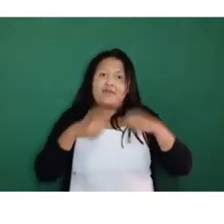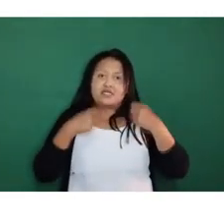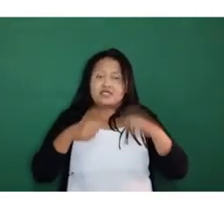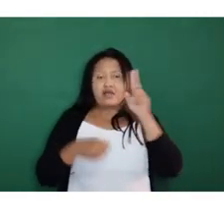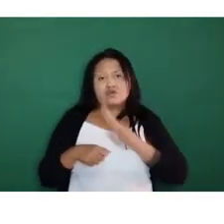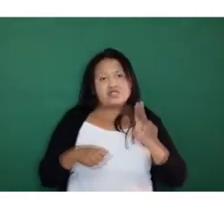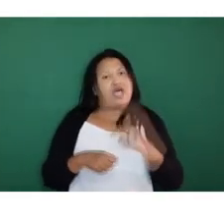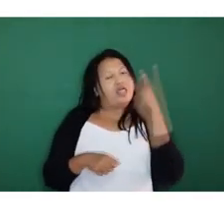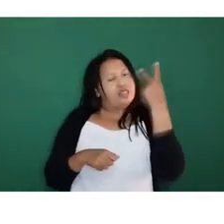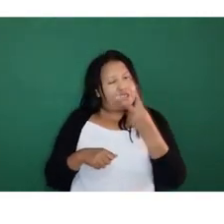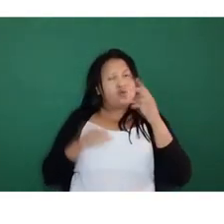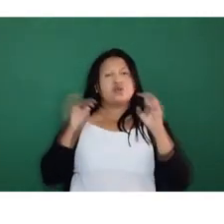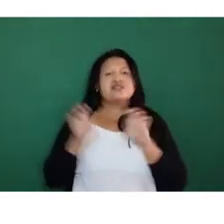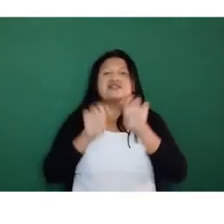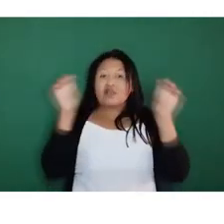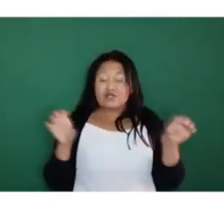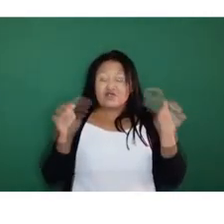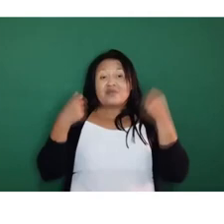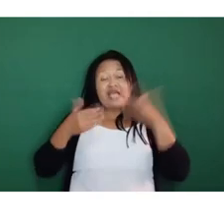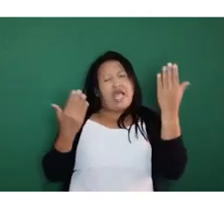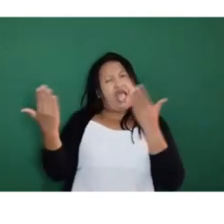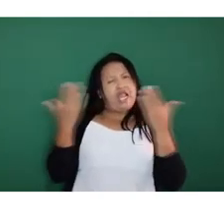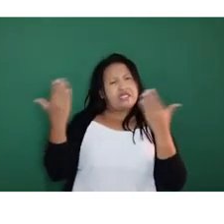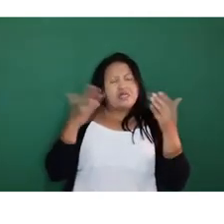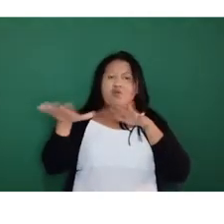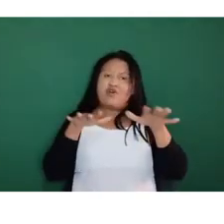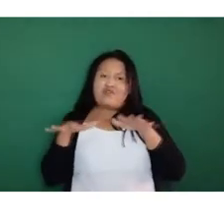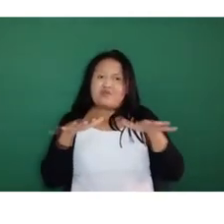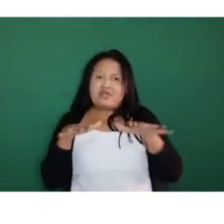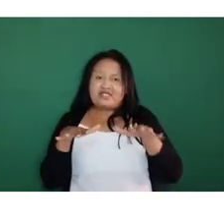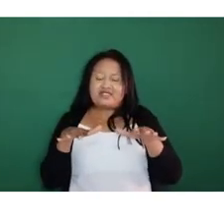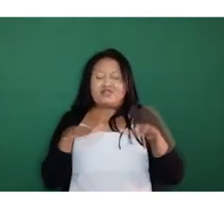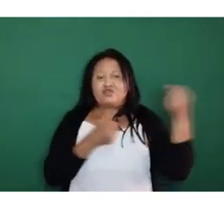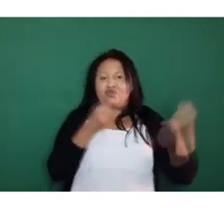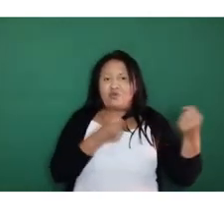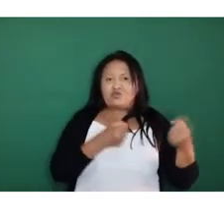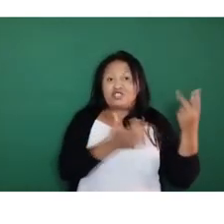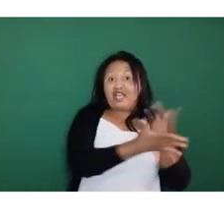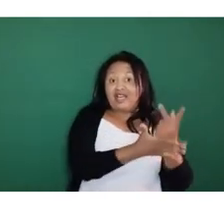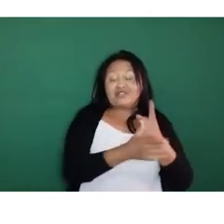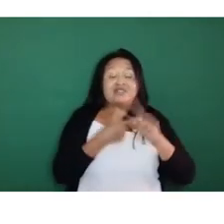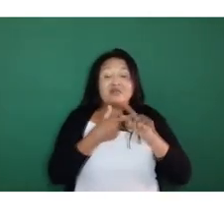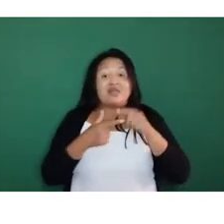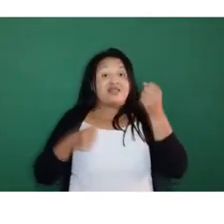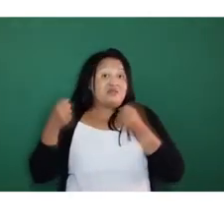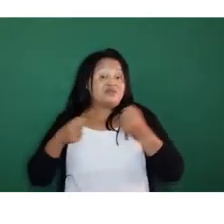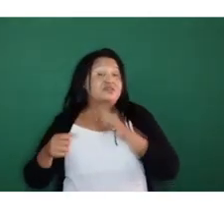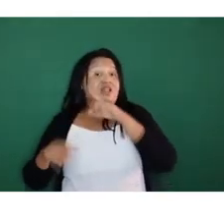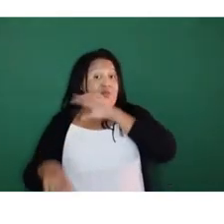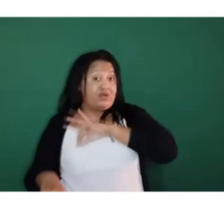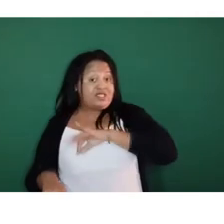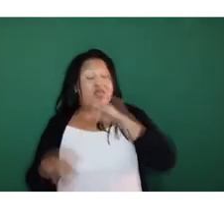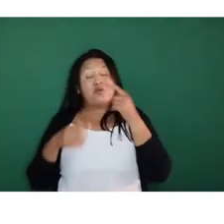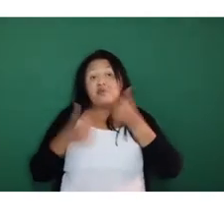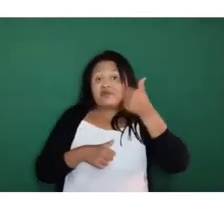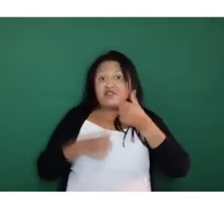usar duas equações vou para essa relacionar o movimento do motorista do infrator e da policial então eu vou